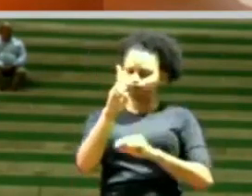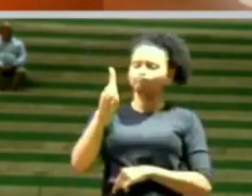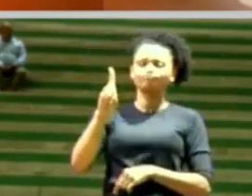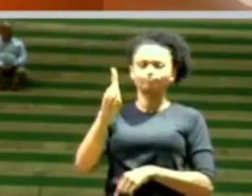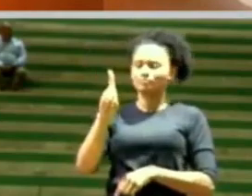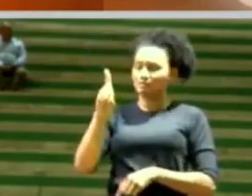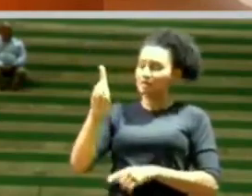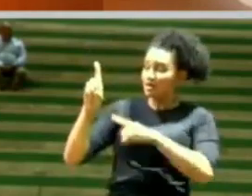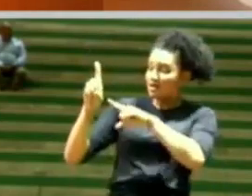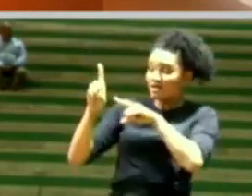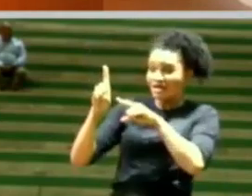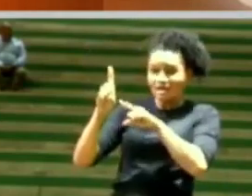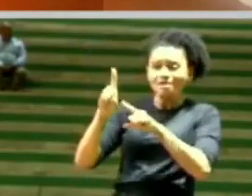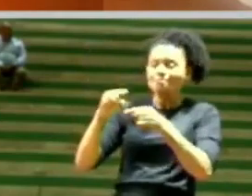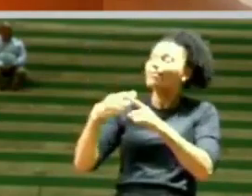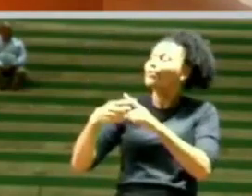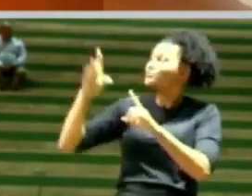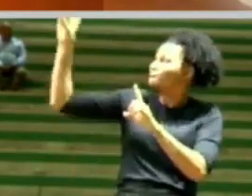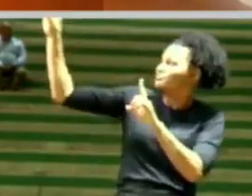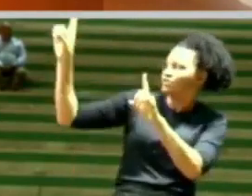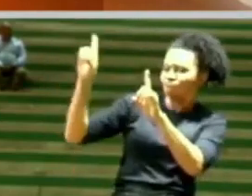Deus o apresenta.